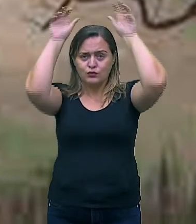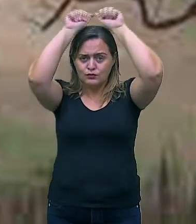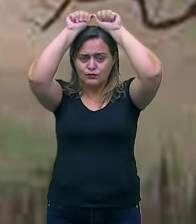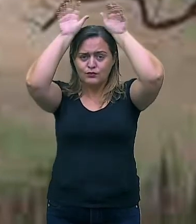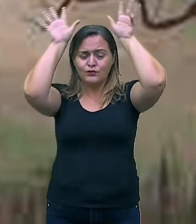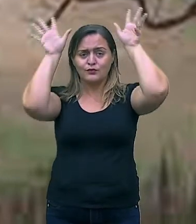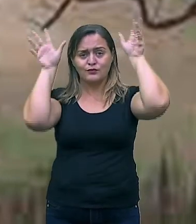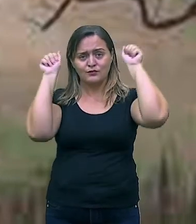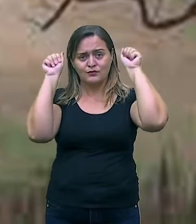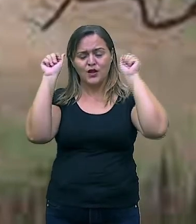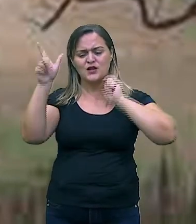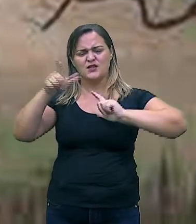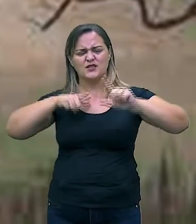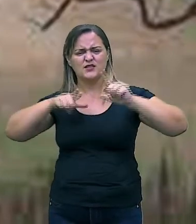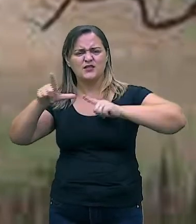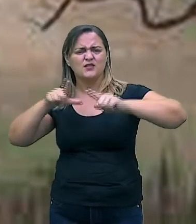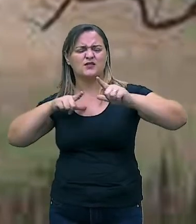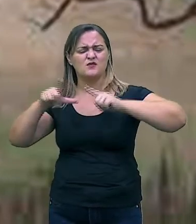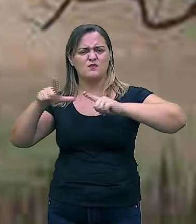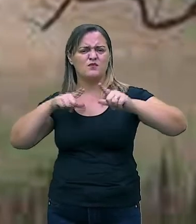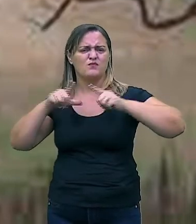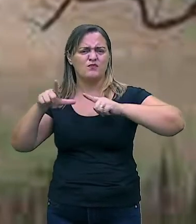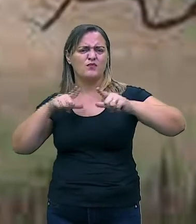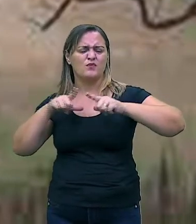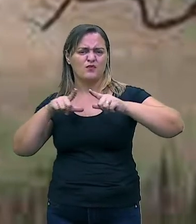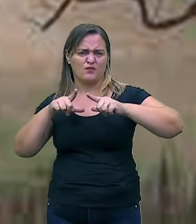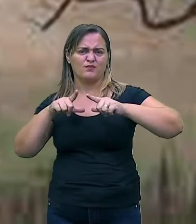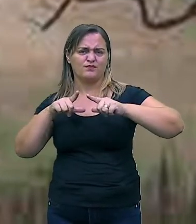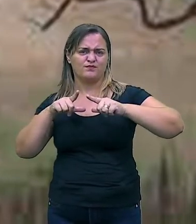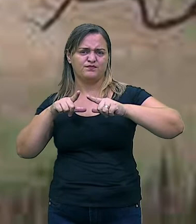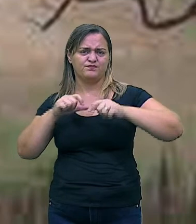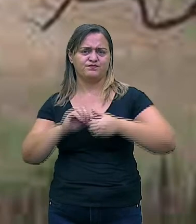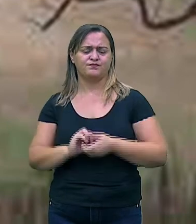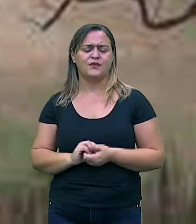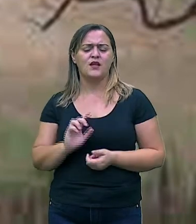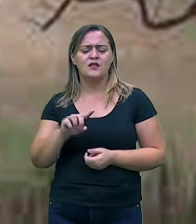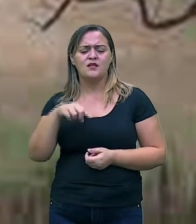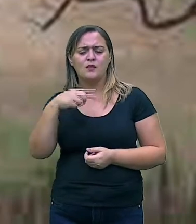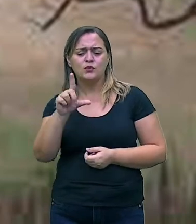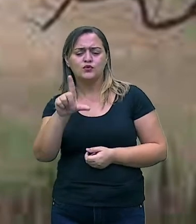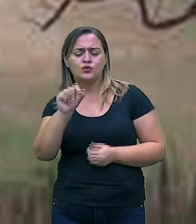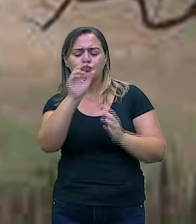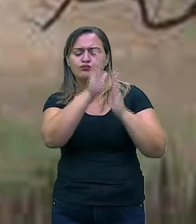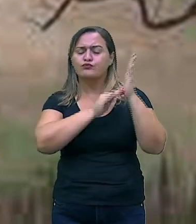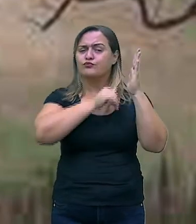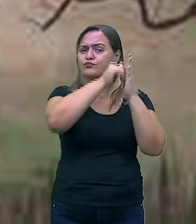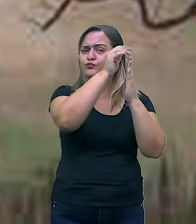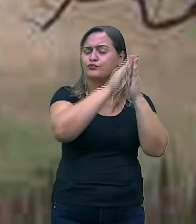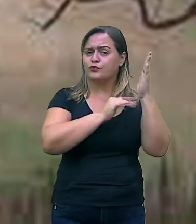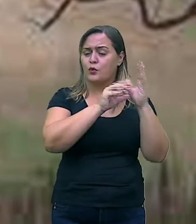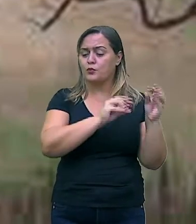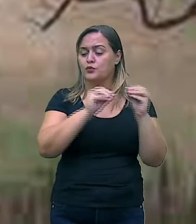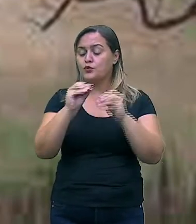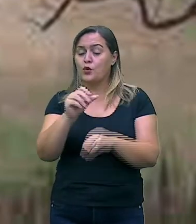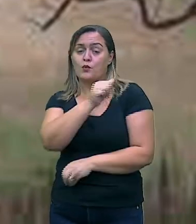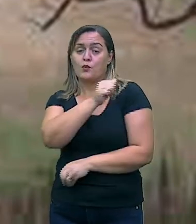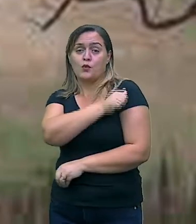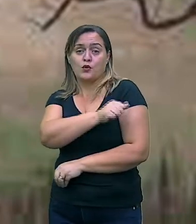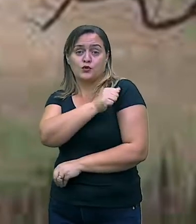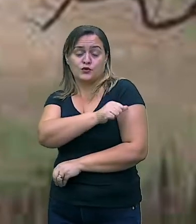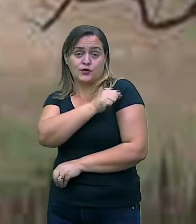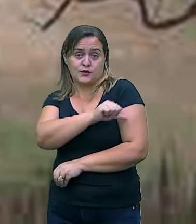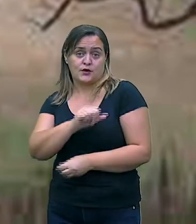últimas décadas da sua vida e decidiu-se profissionalmente à pintura. Quando morava no Rio de Janeiro, seus desenhos e